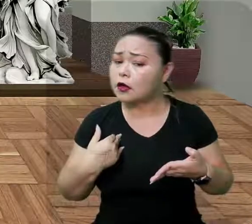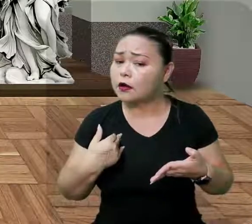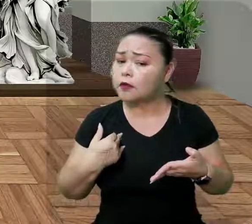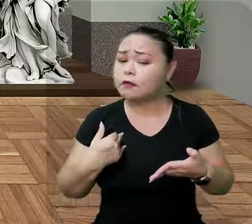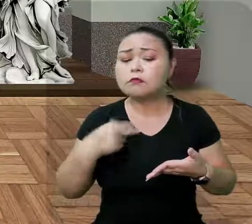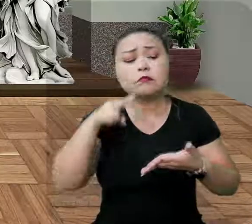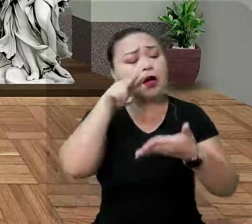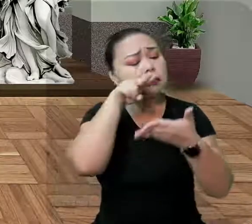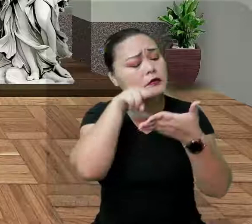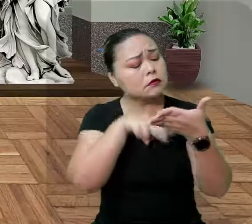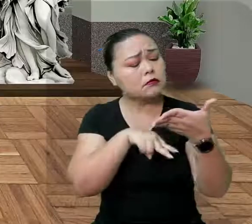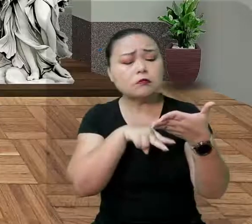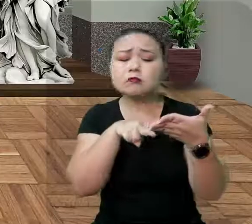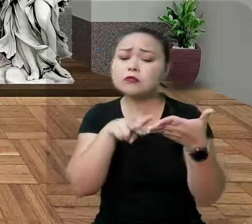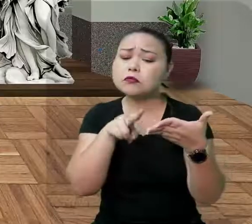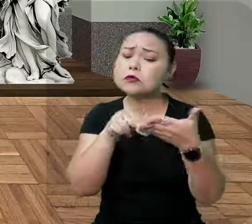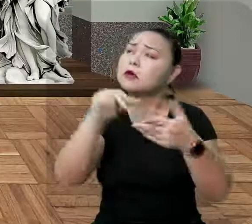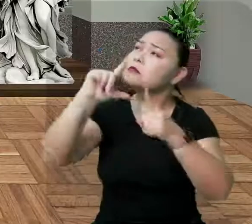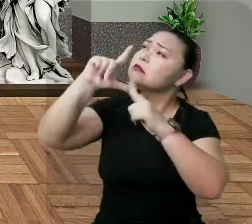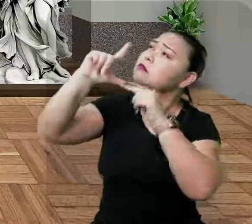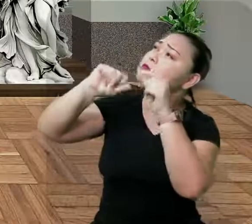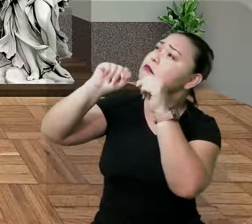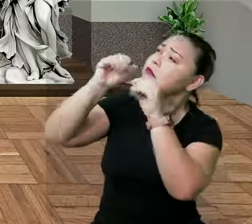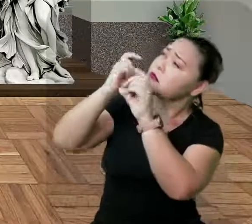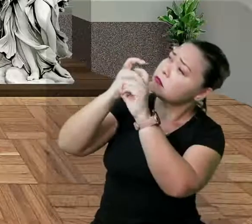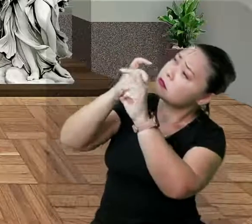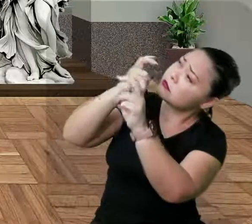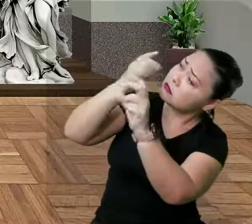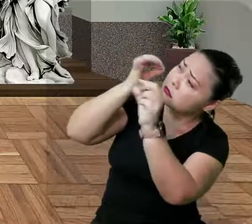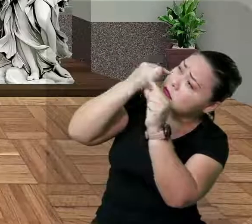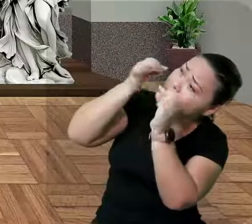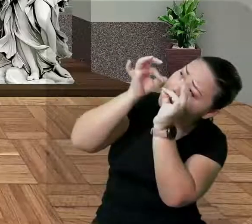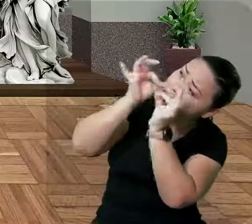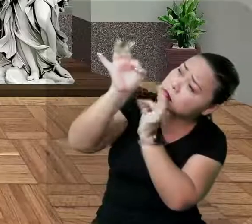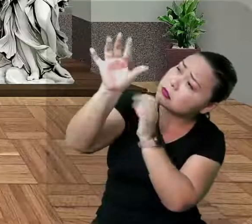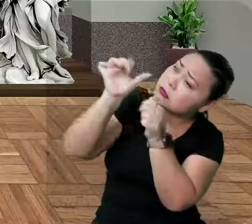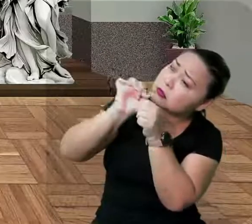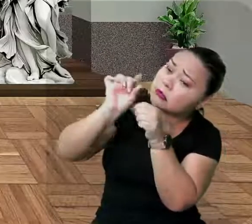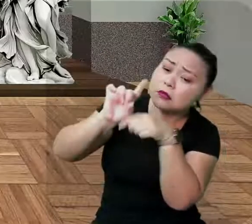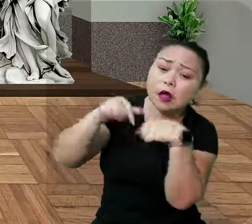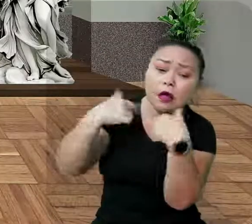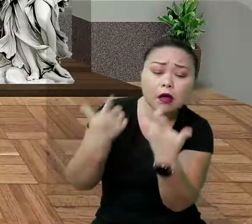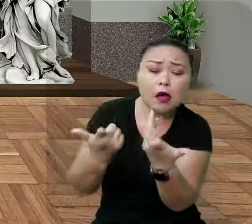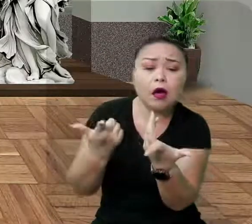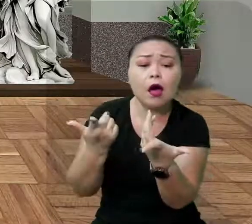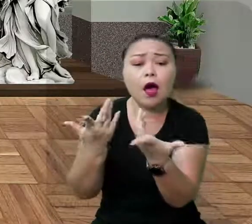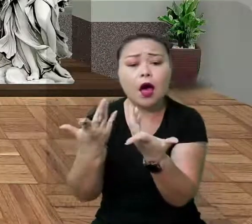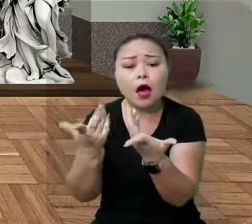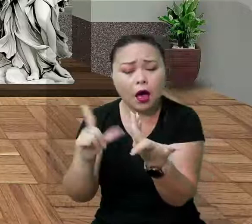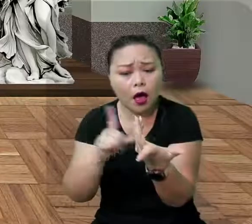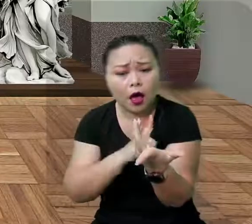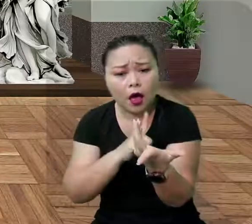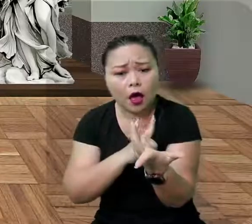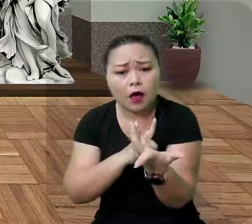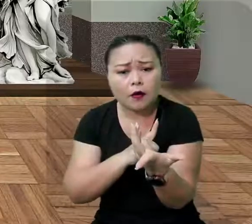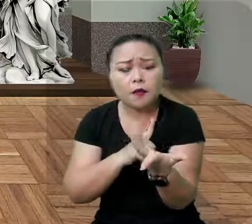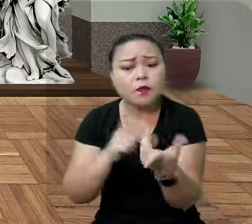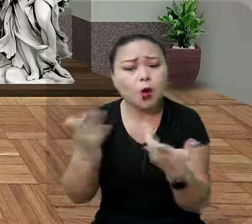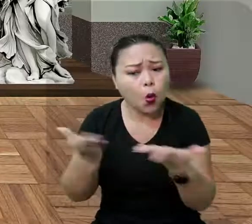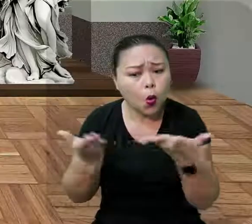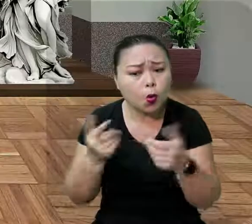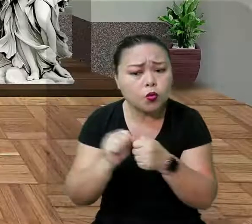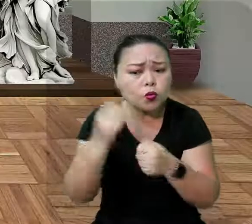essa fazer a leitura da Estrela O que é sobre as braçadas amigos ok